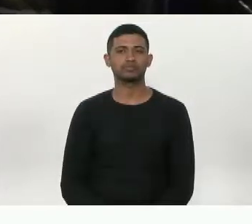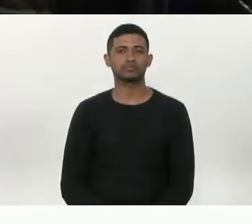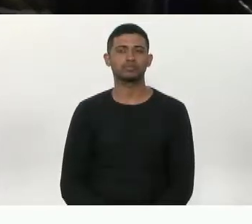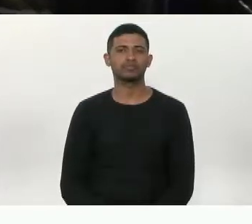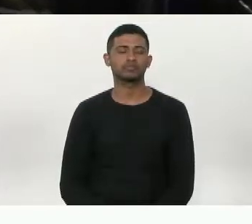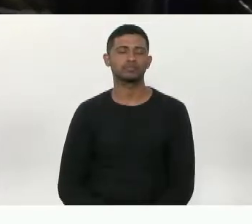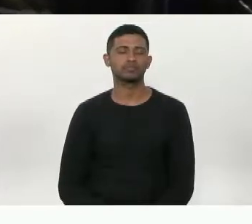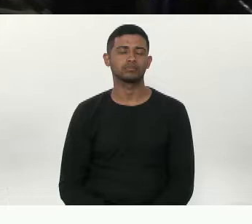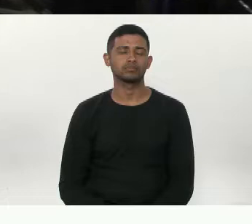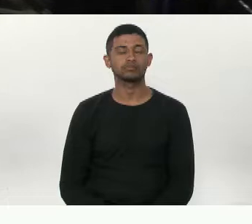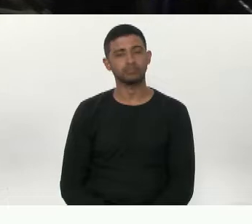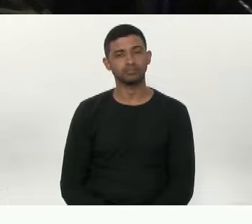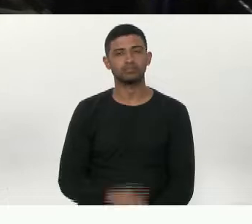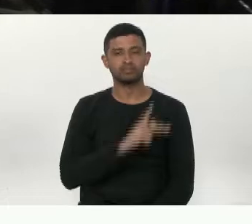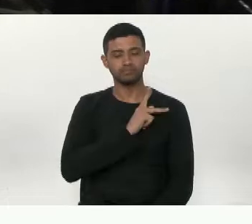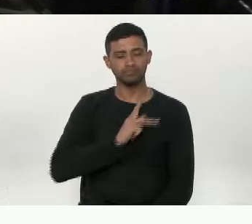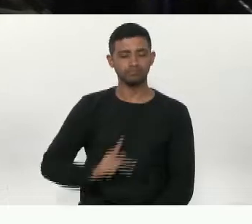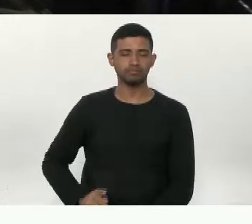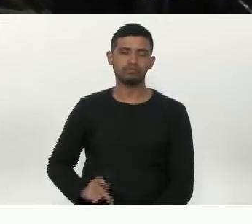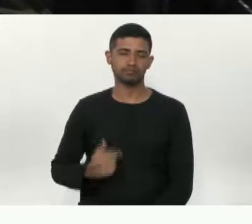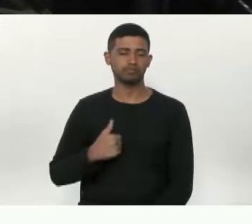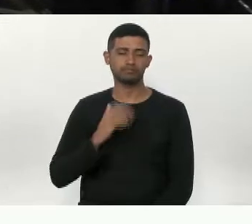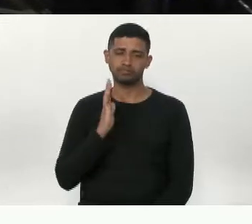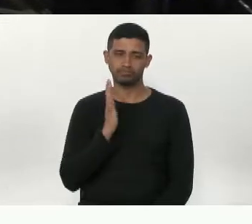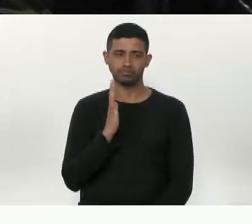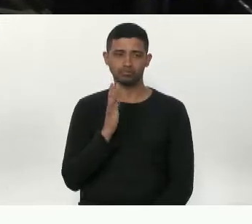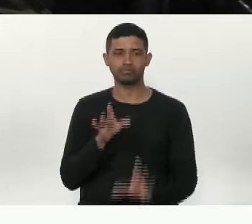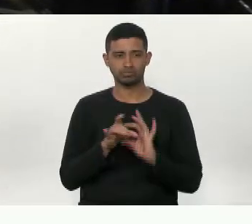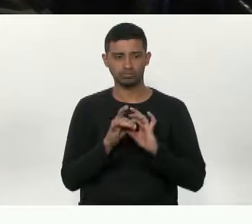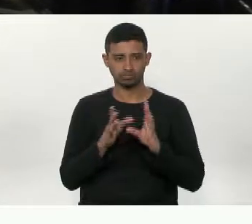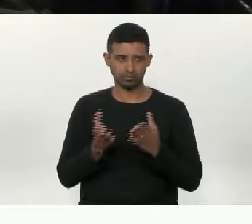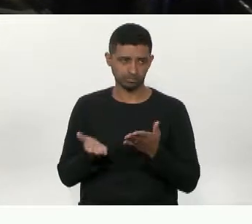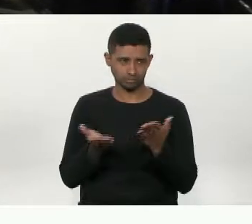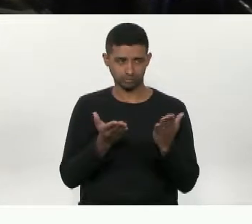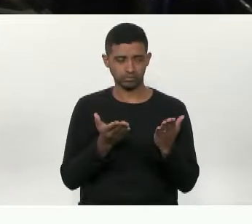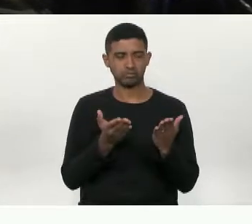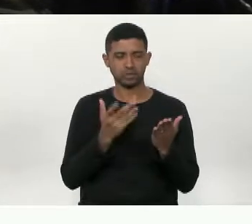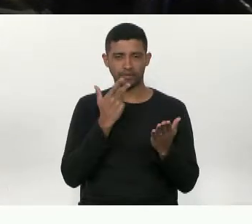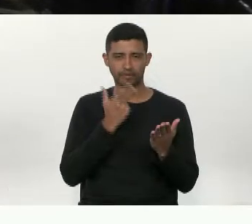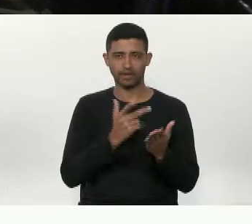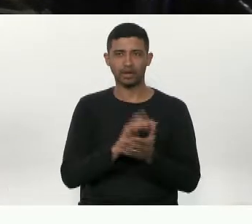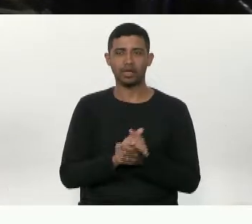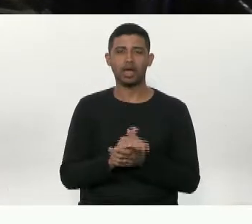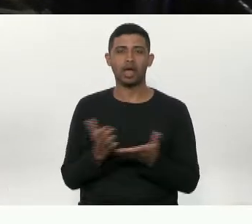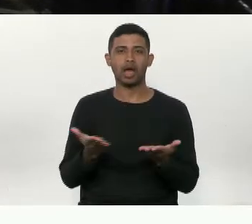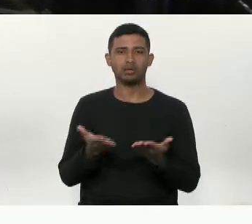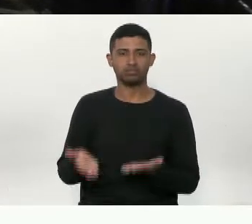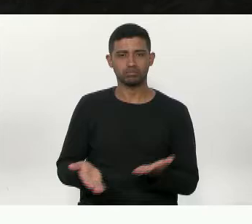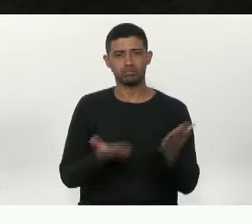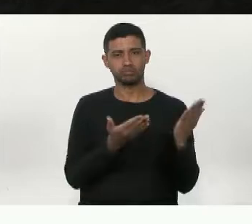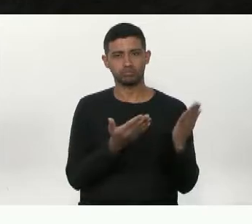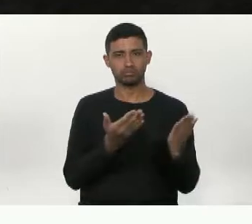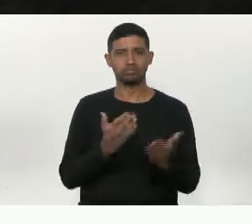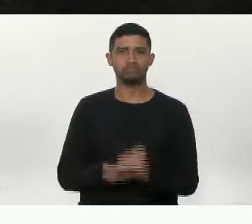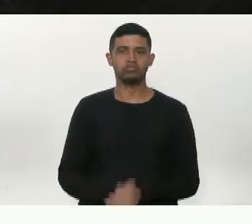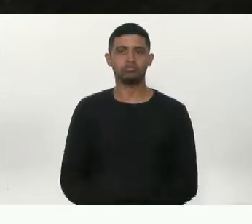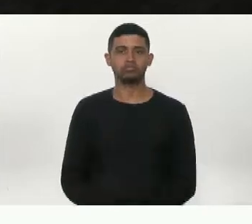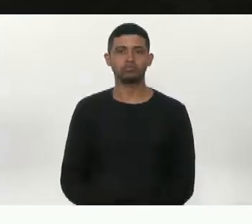pontos... Bom, eu já vou franquear a palavra dos senhores deputados, vou passar a palavra para o